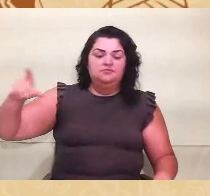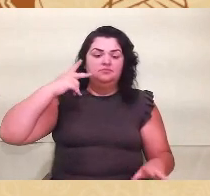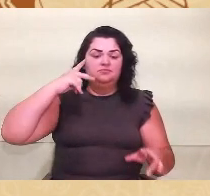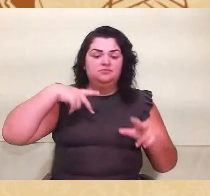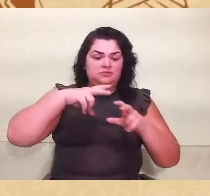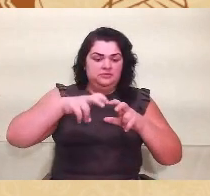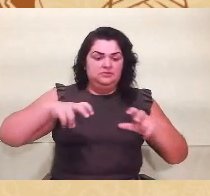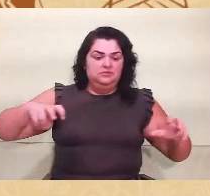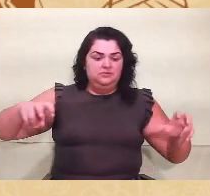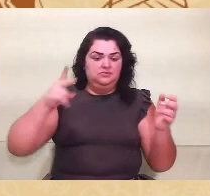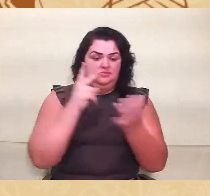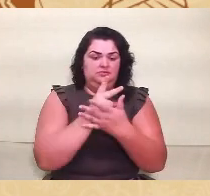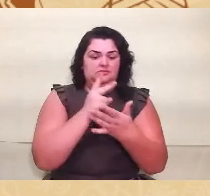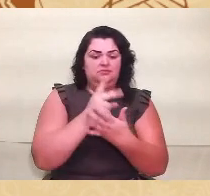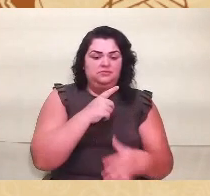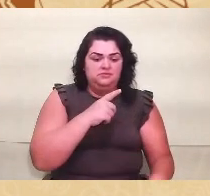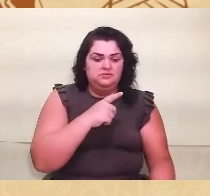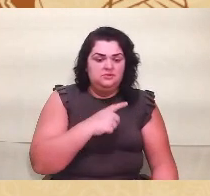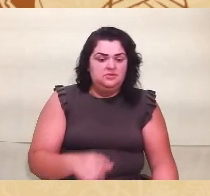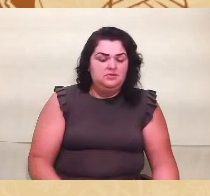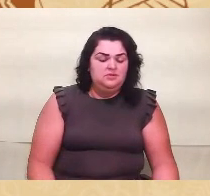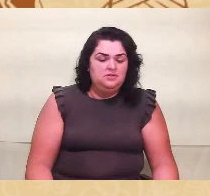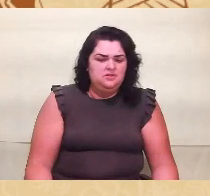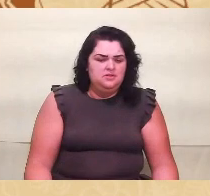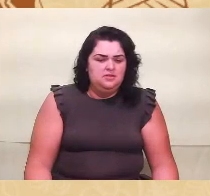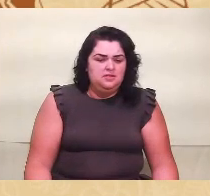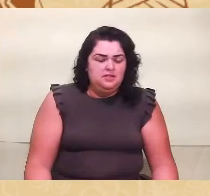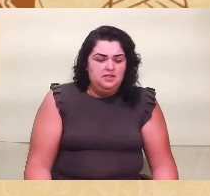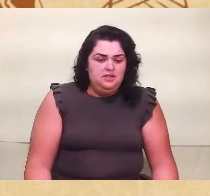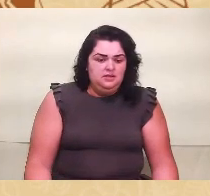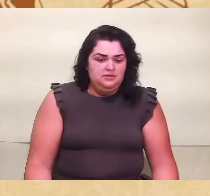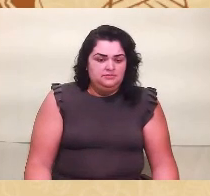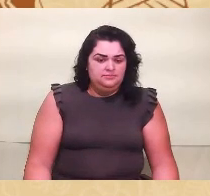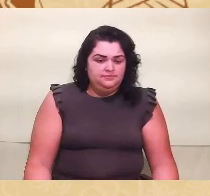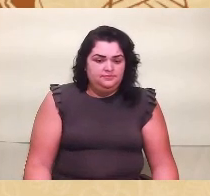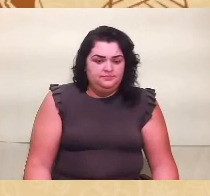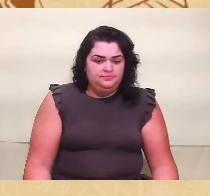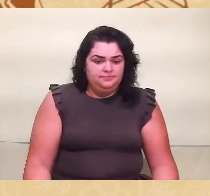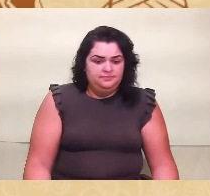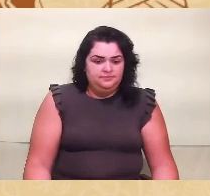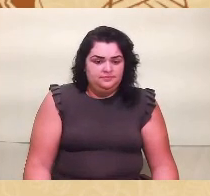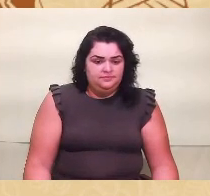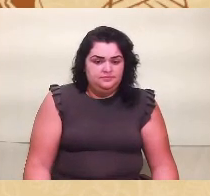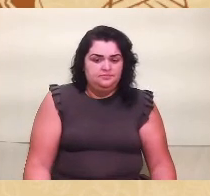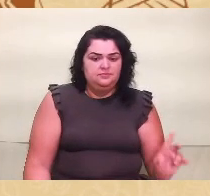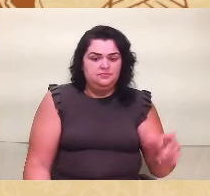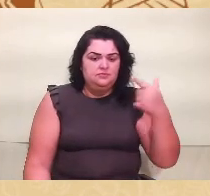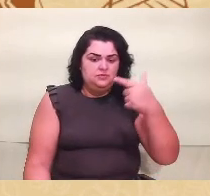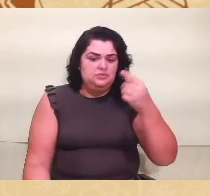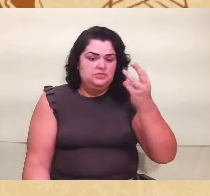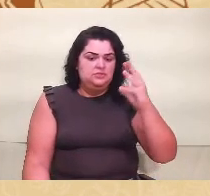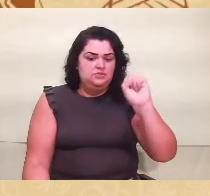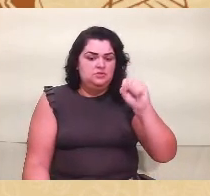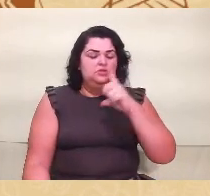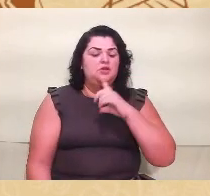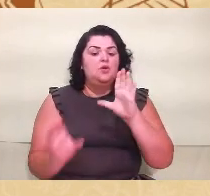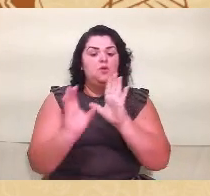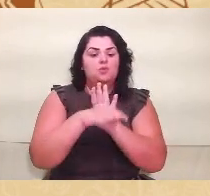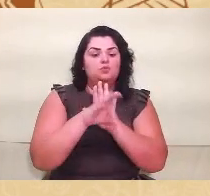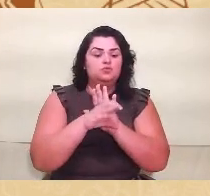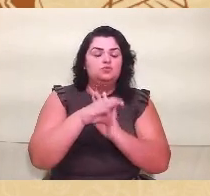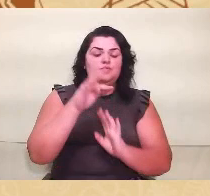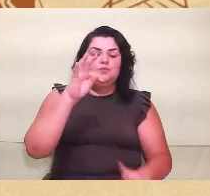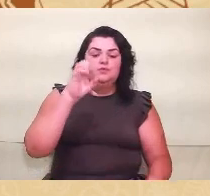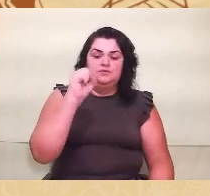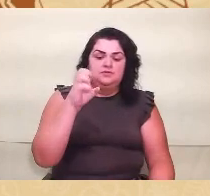Gabriel Galari, que foi um dos autores do artigo 231, 231 e 232 da Constituição. A tese de Pedro,